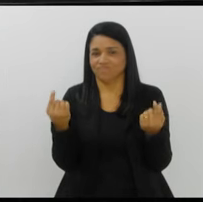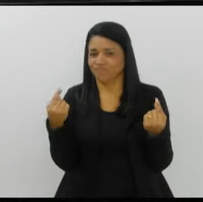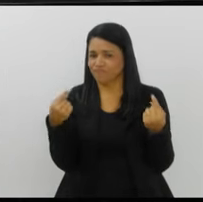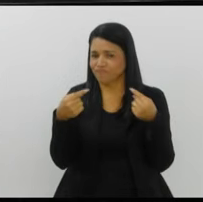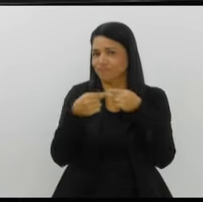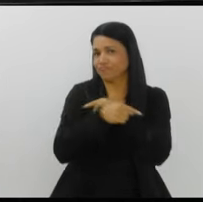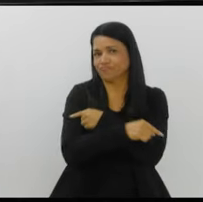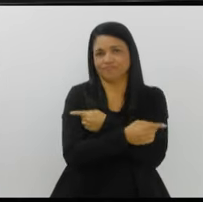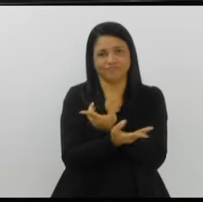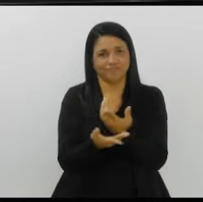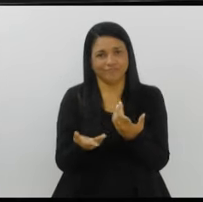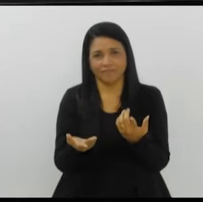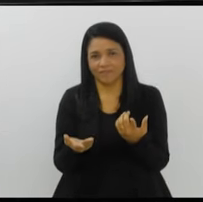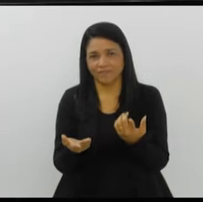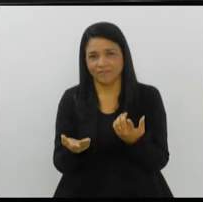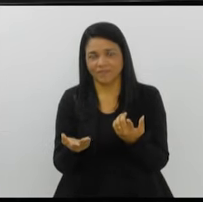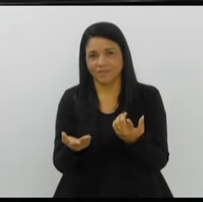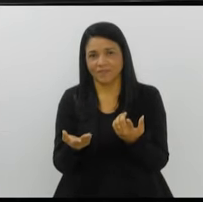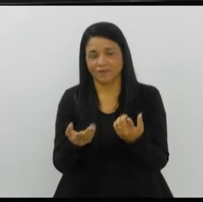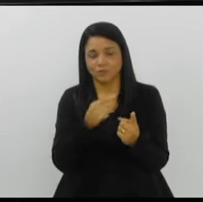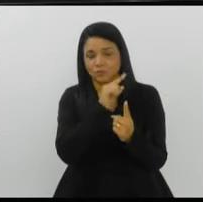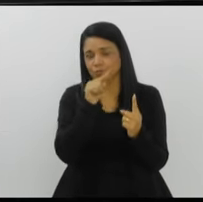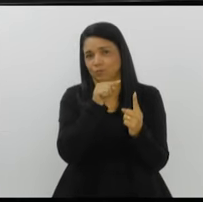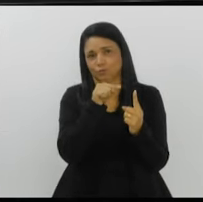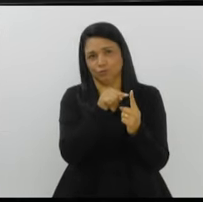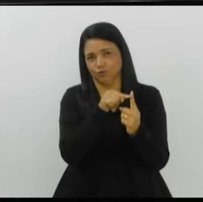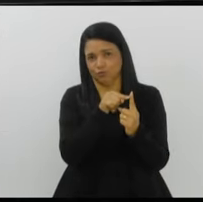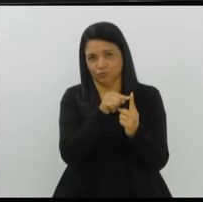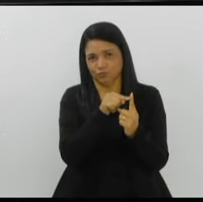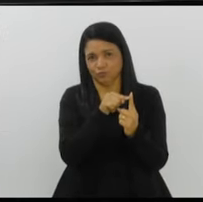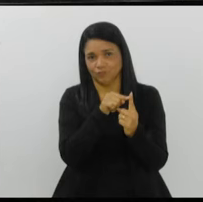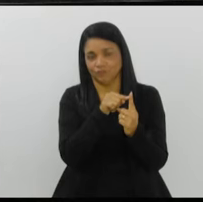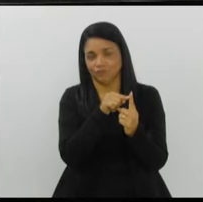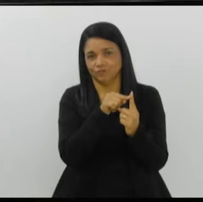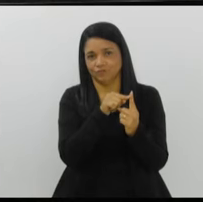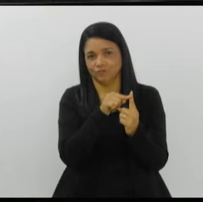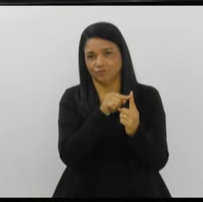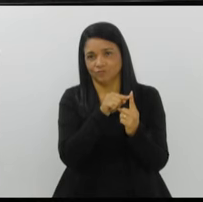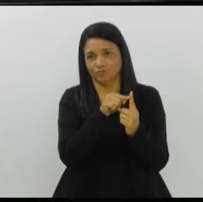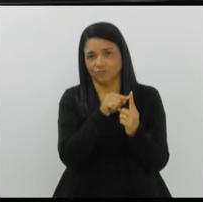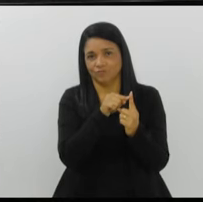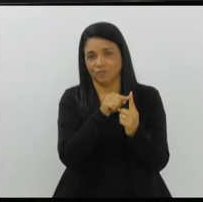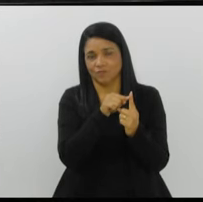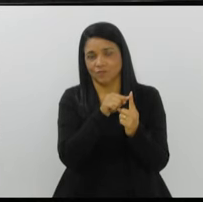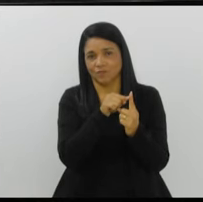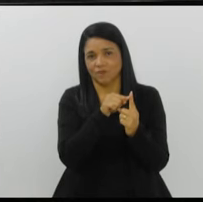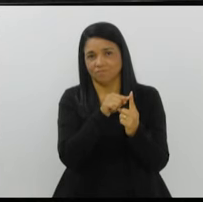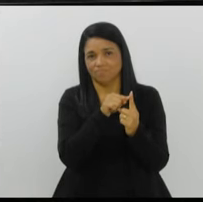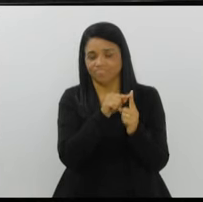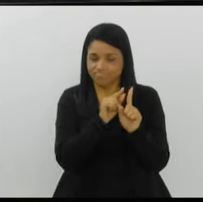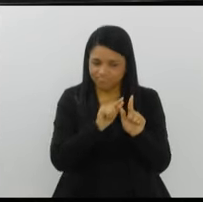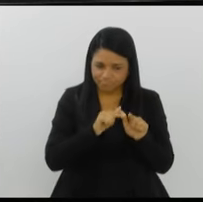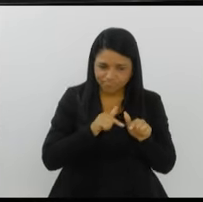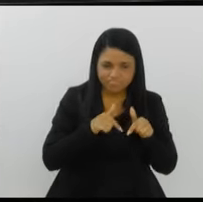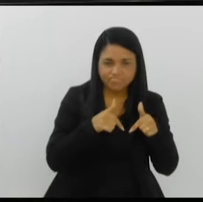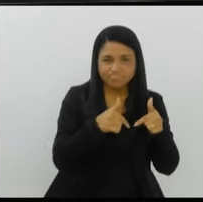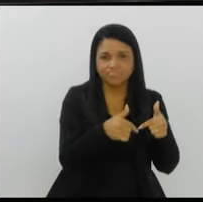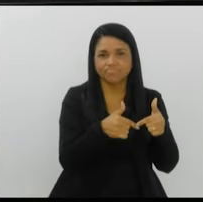divergência do seu objeto, que seria apostar